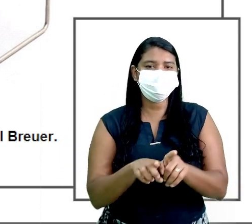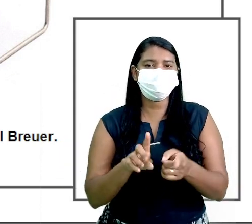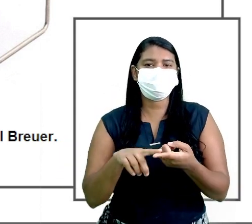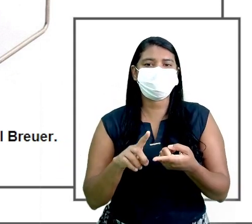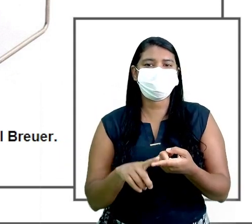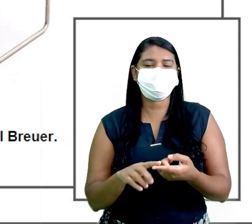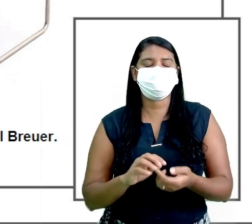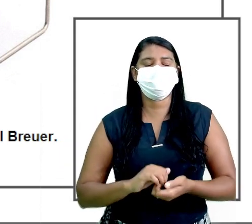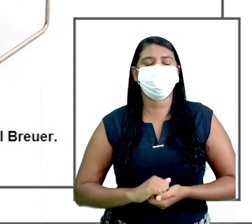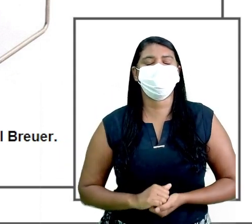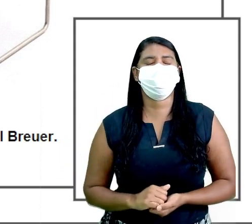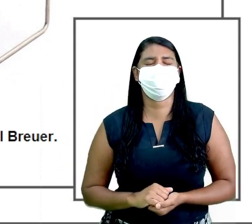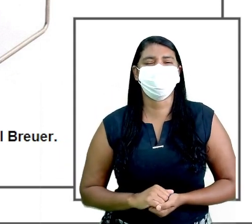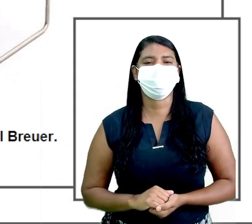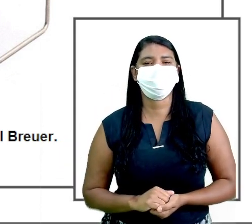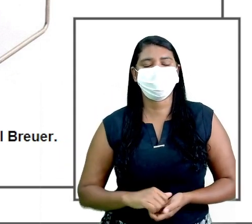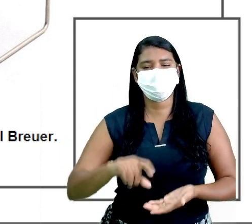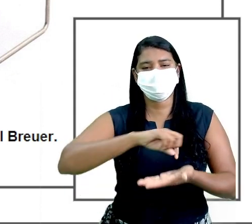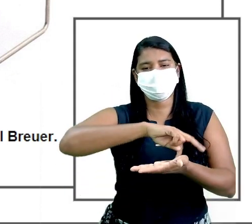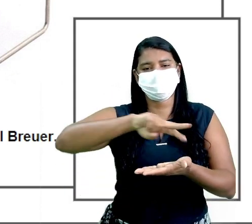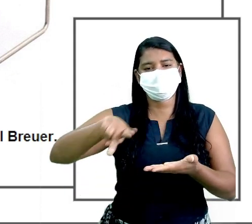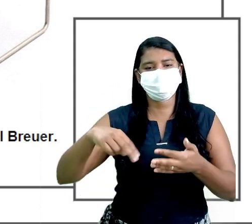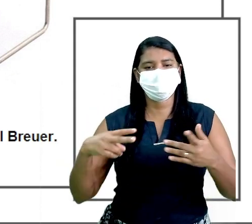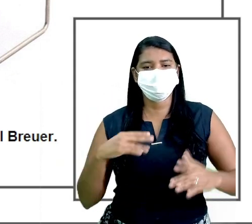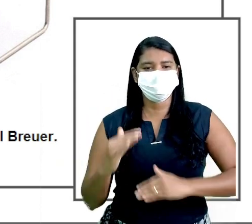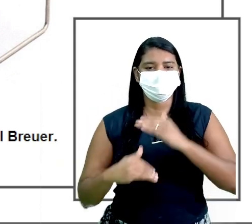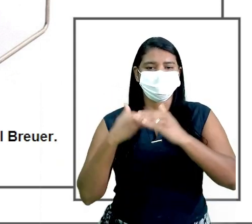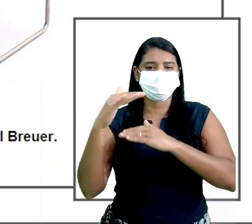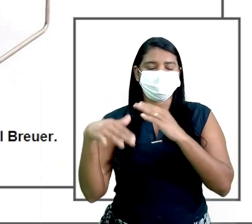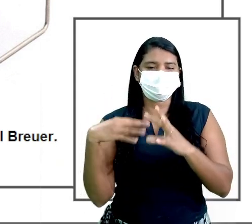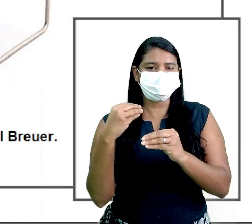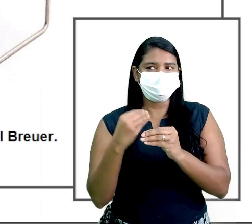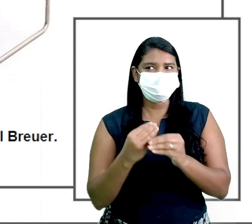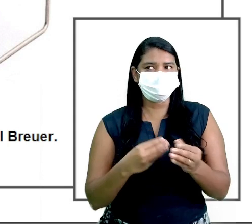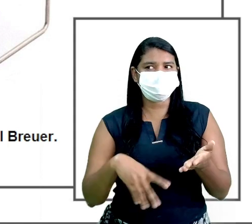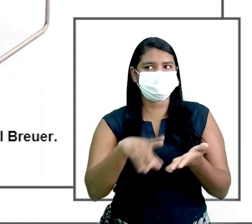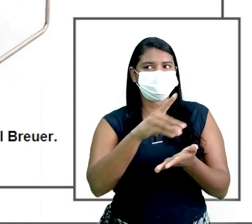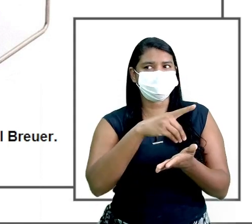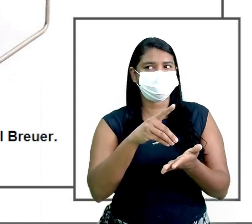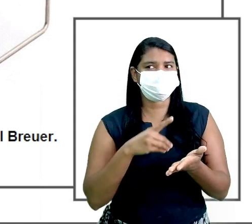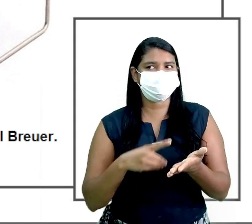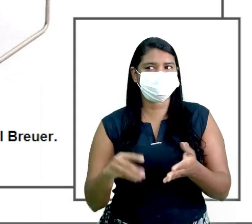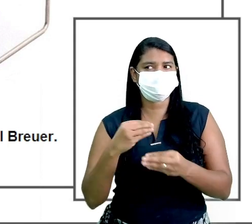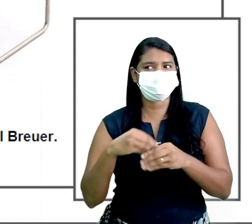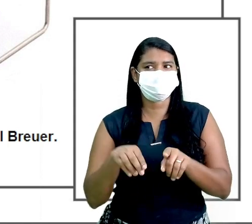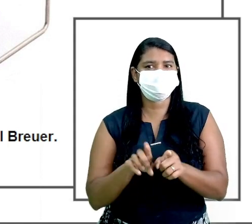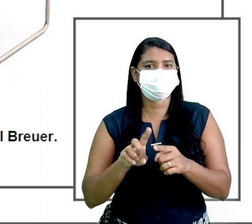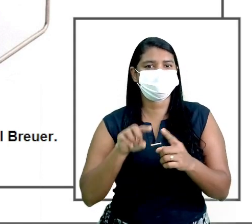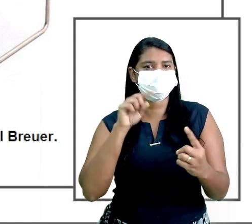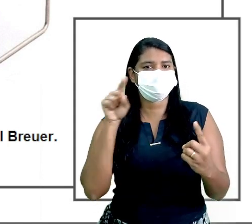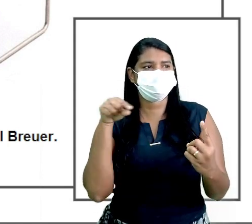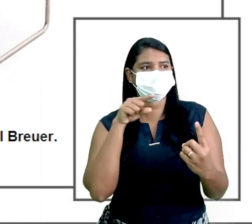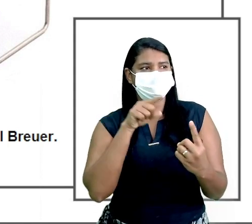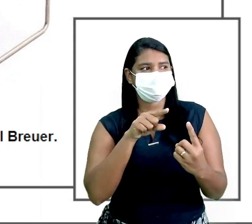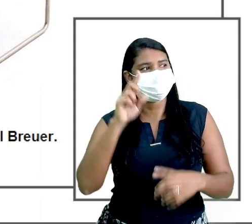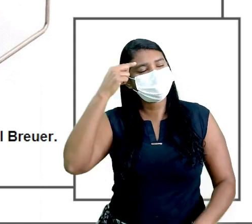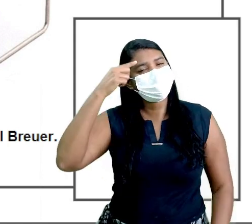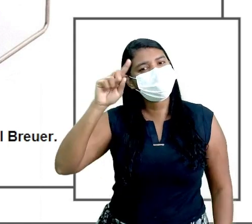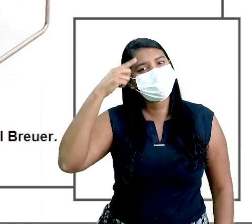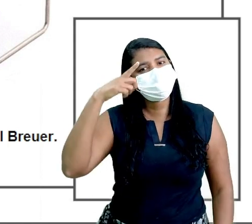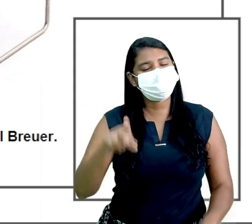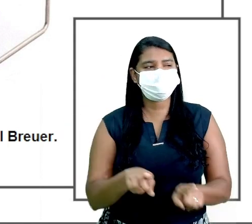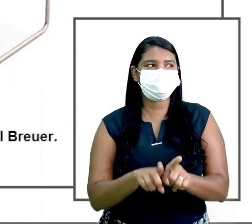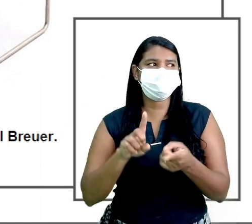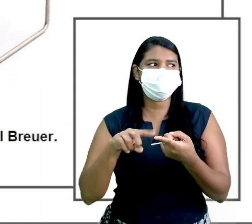a gente tem uma série de desenvolvimentos no design de mobiliário e de objetos de uso cotidiano,